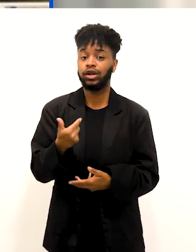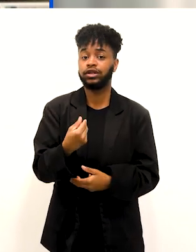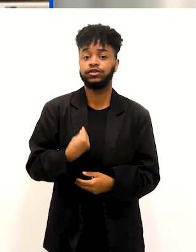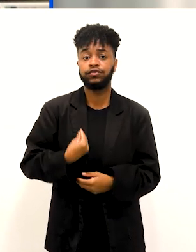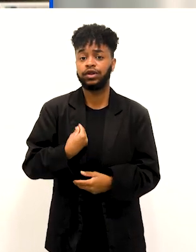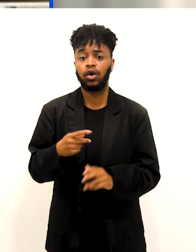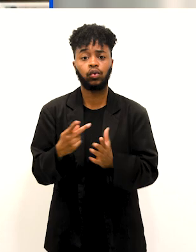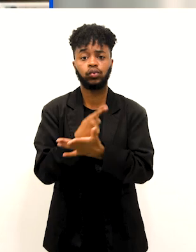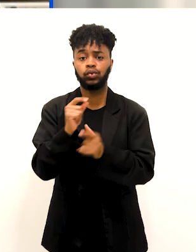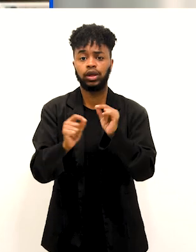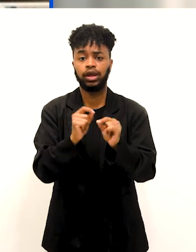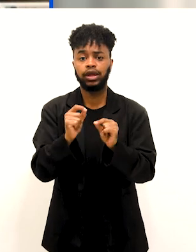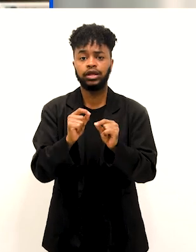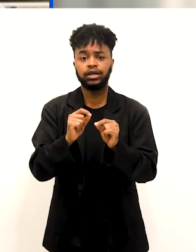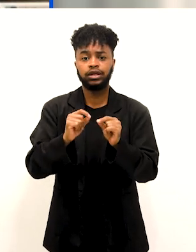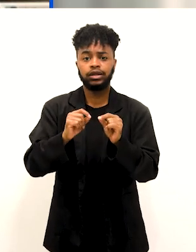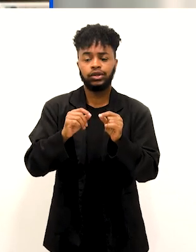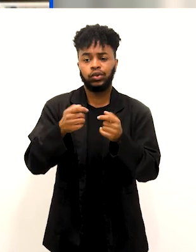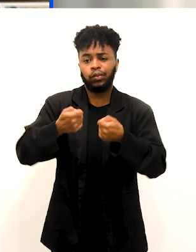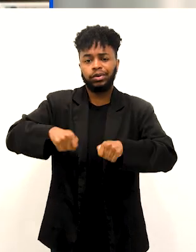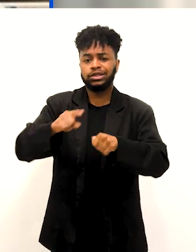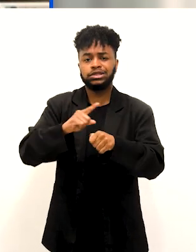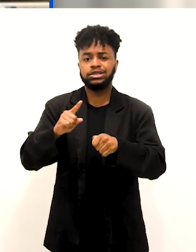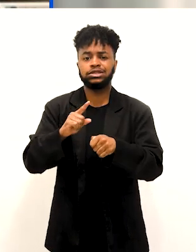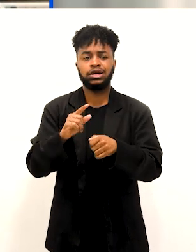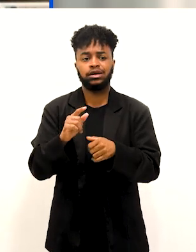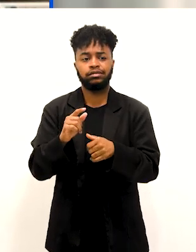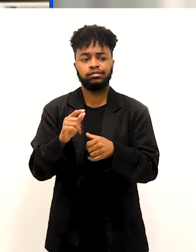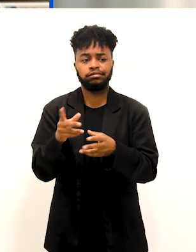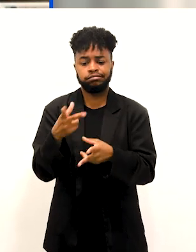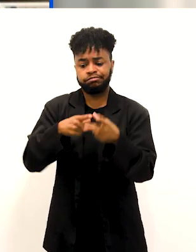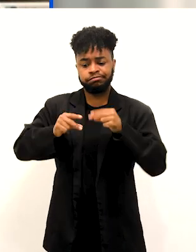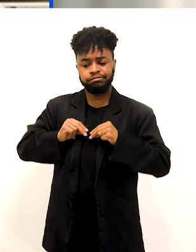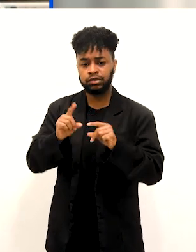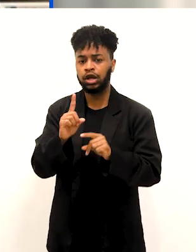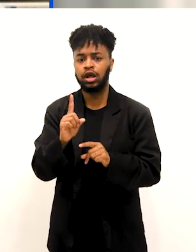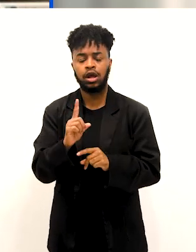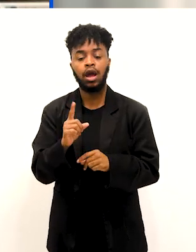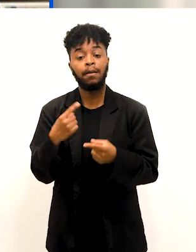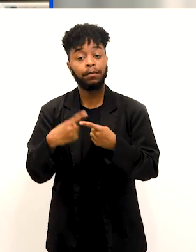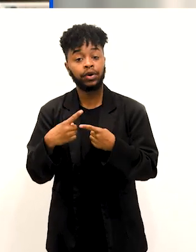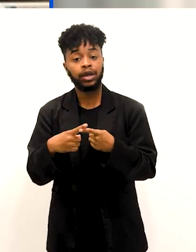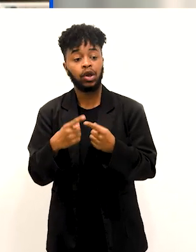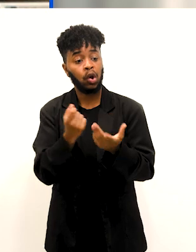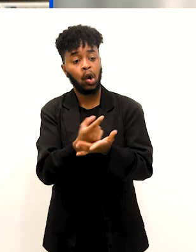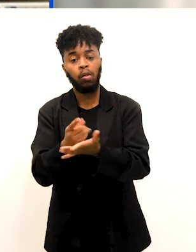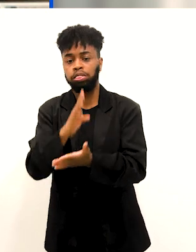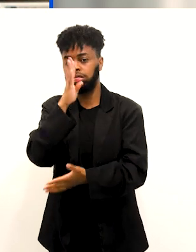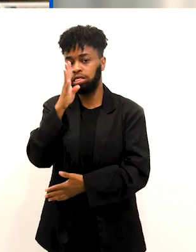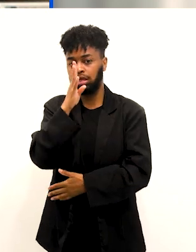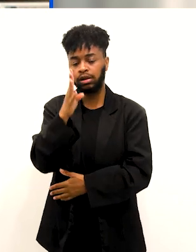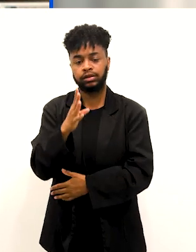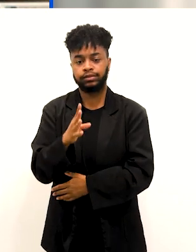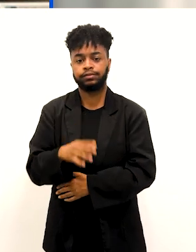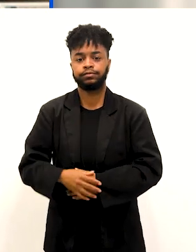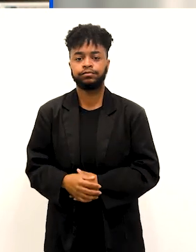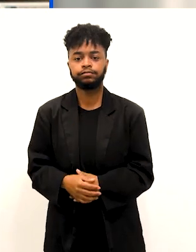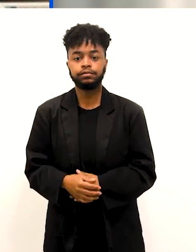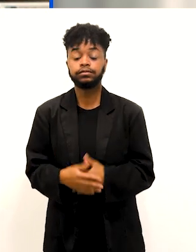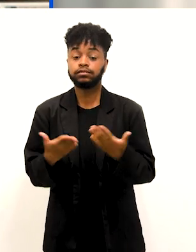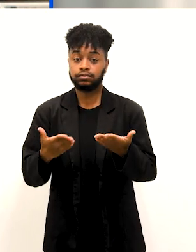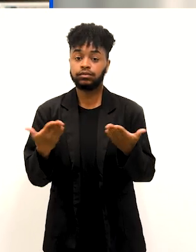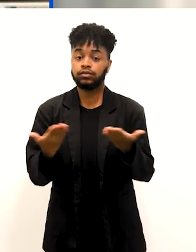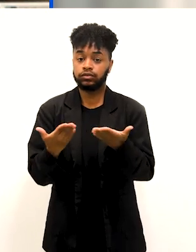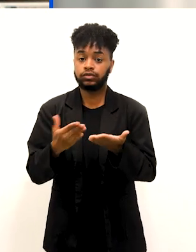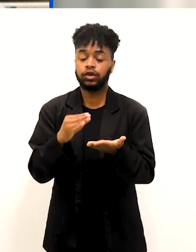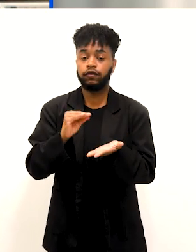vida acaba derrubando aquela necessidade de recompensa que as pessoas tinham e que levavam a um consumo fútil, um consumo